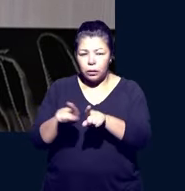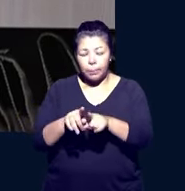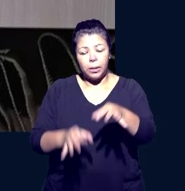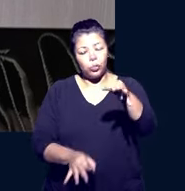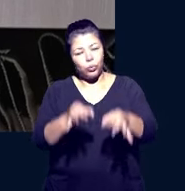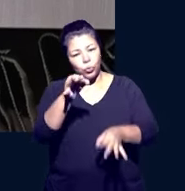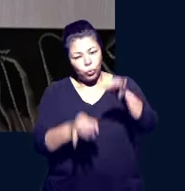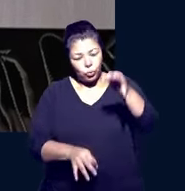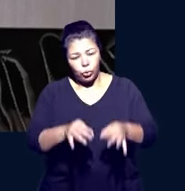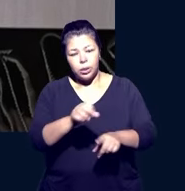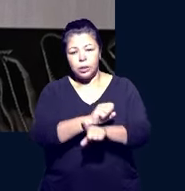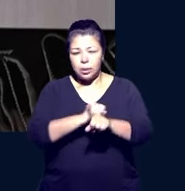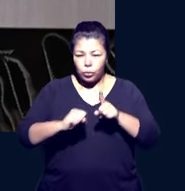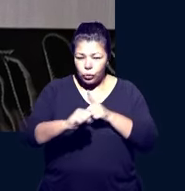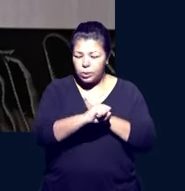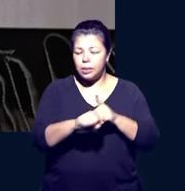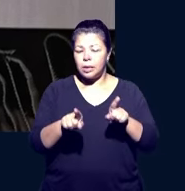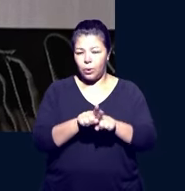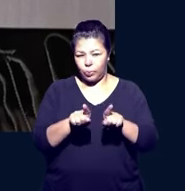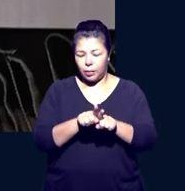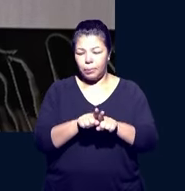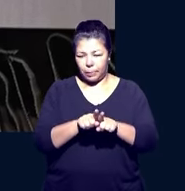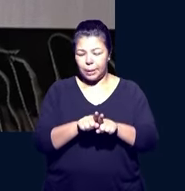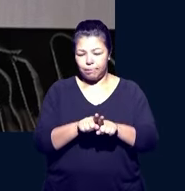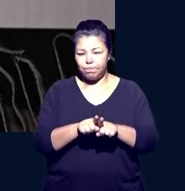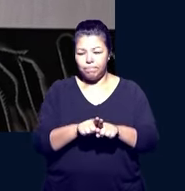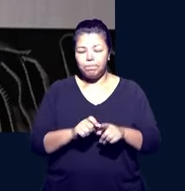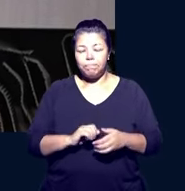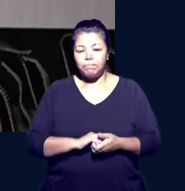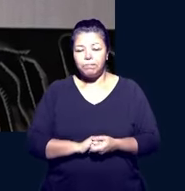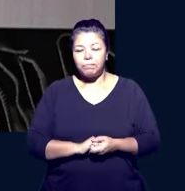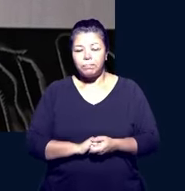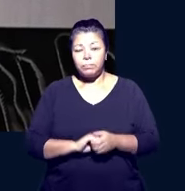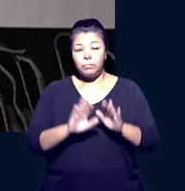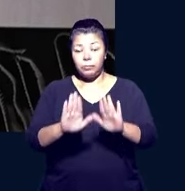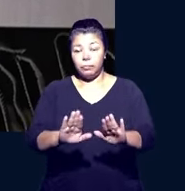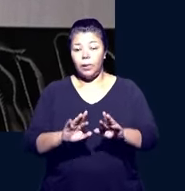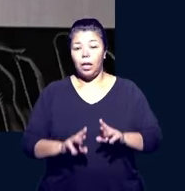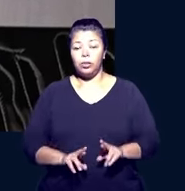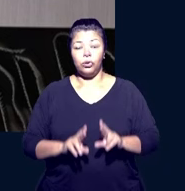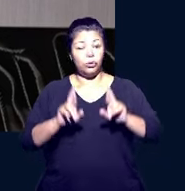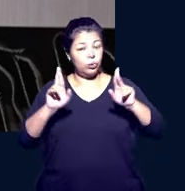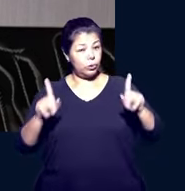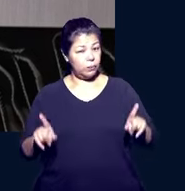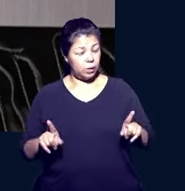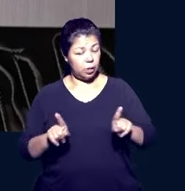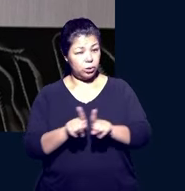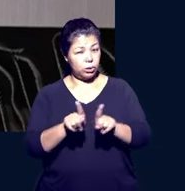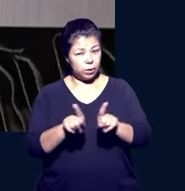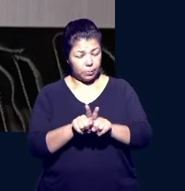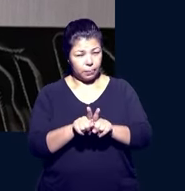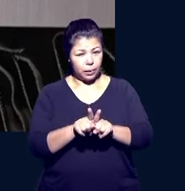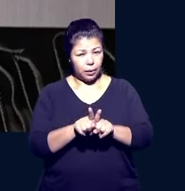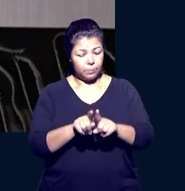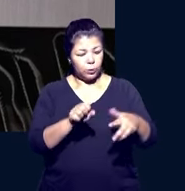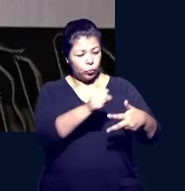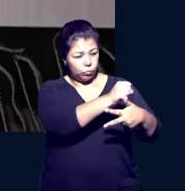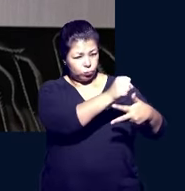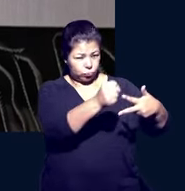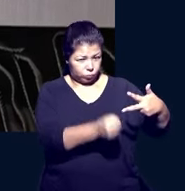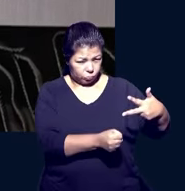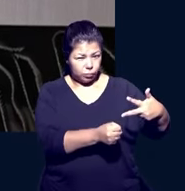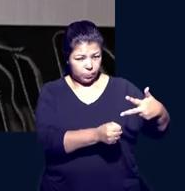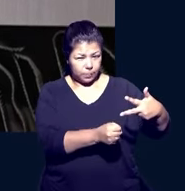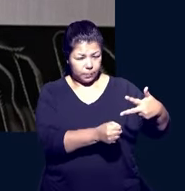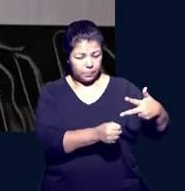social na medida do do do possível porém Diferentemente do executivo e do